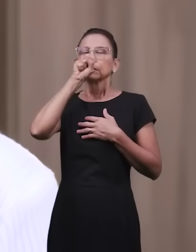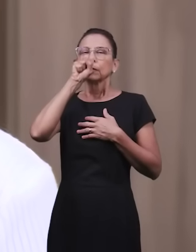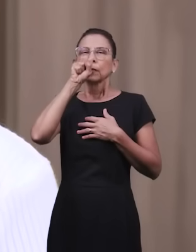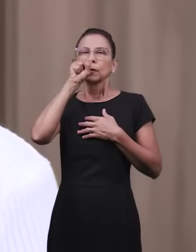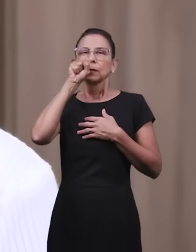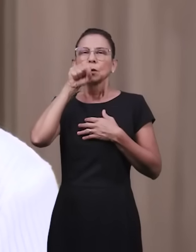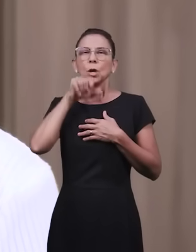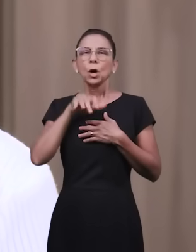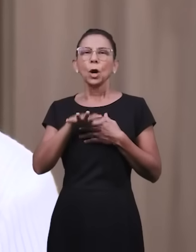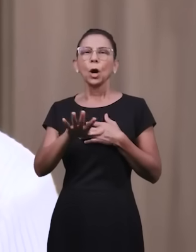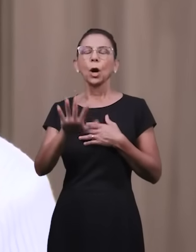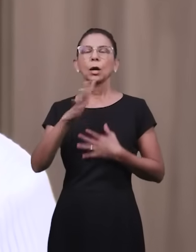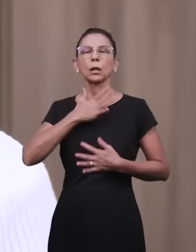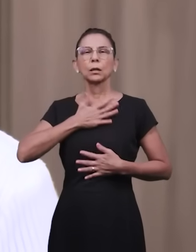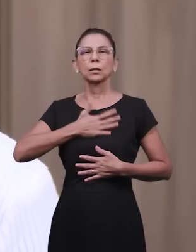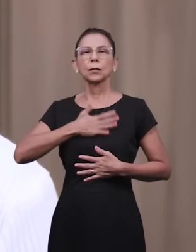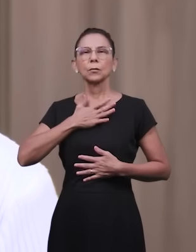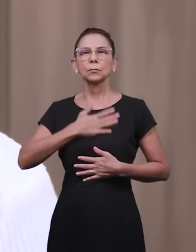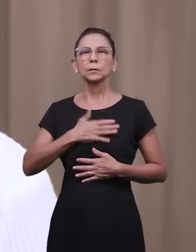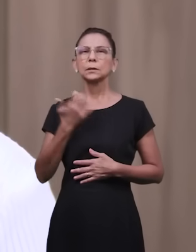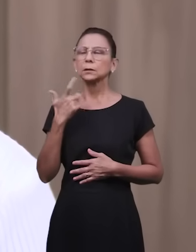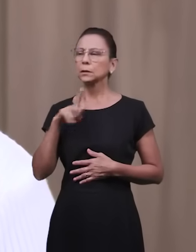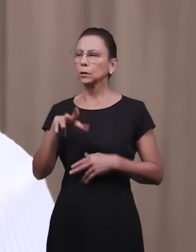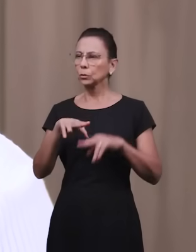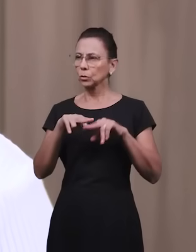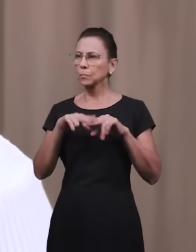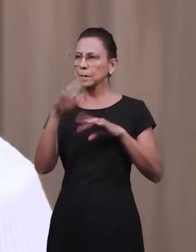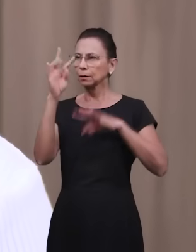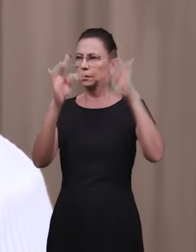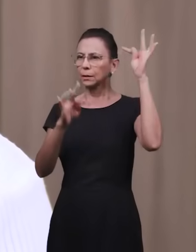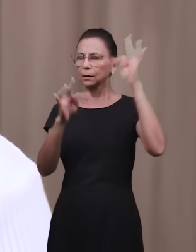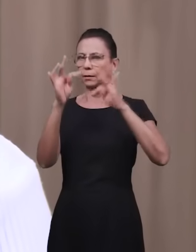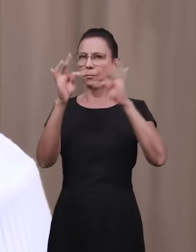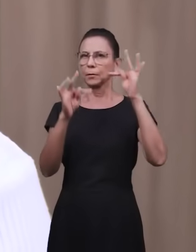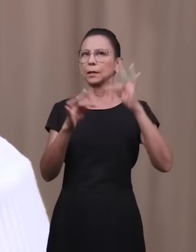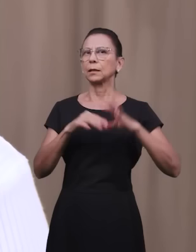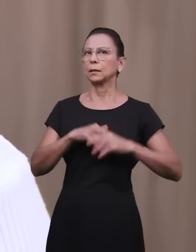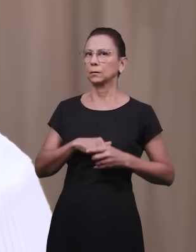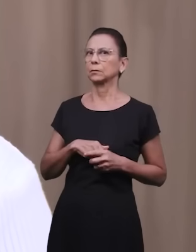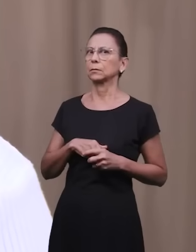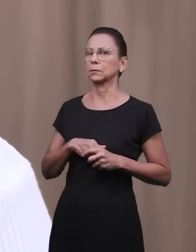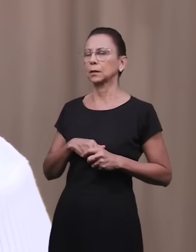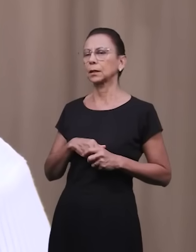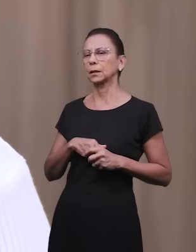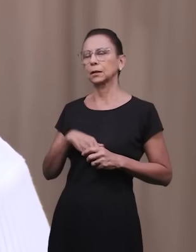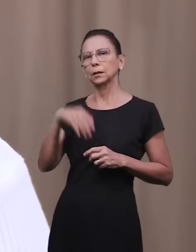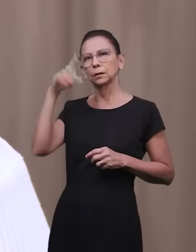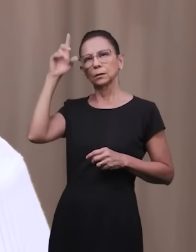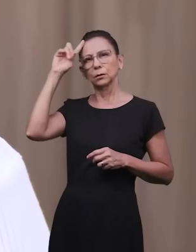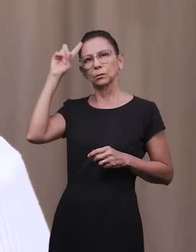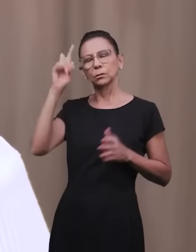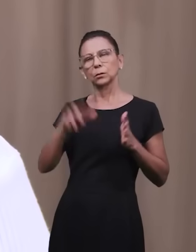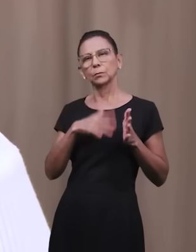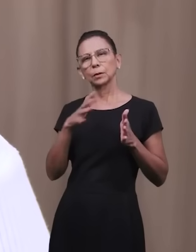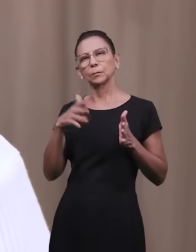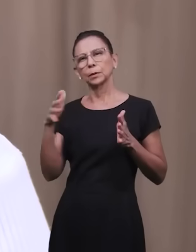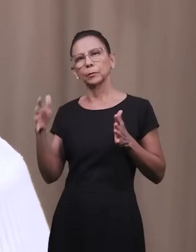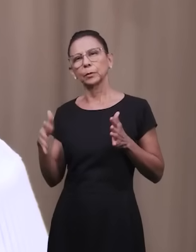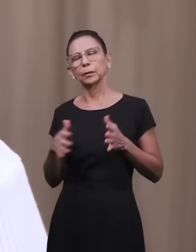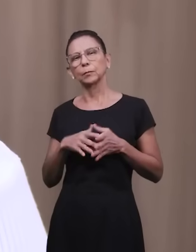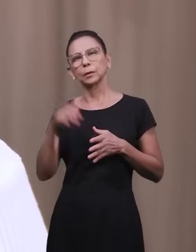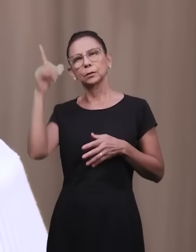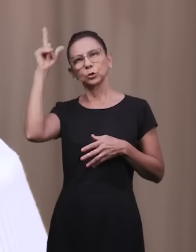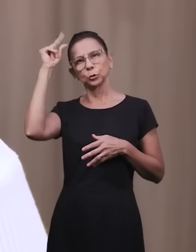relaxamento, mas se existem outras formas também, né, de tratá-la e estratégias que podemos criar no nosso dia a dia para